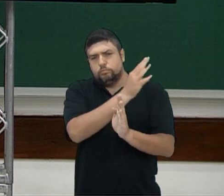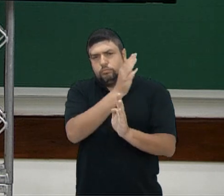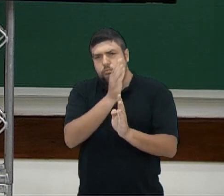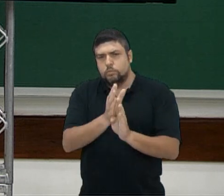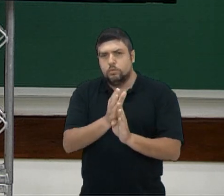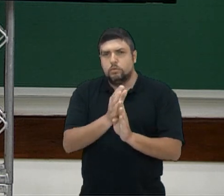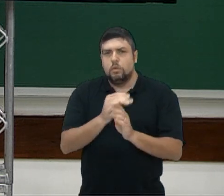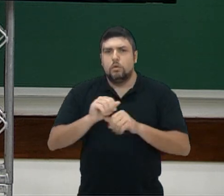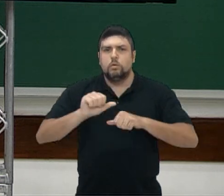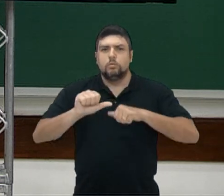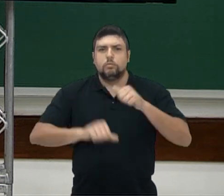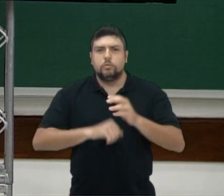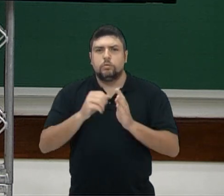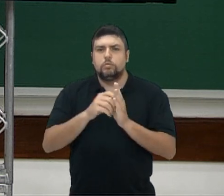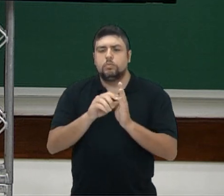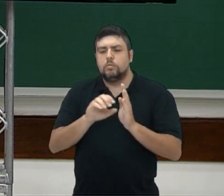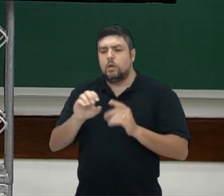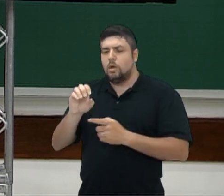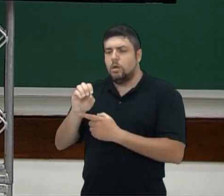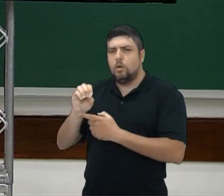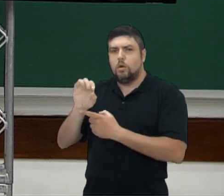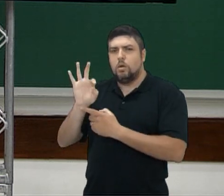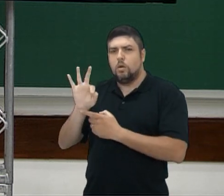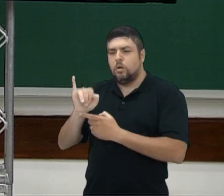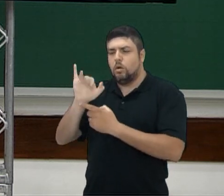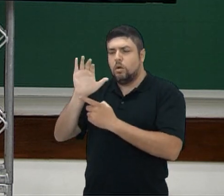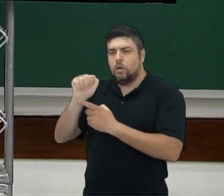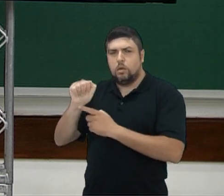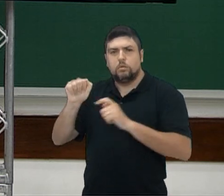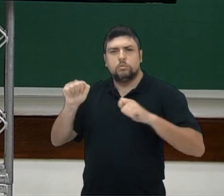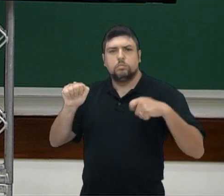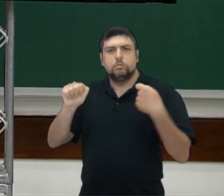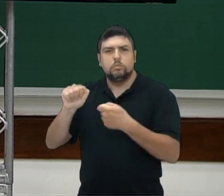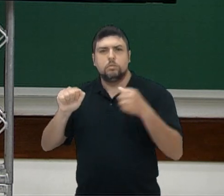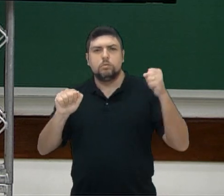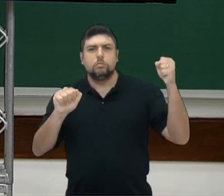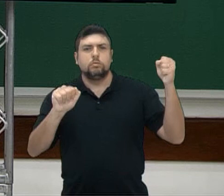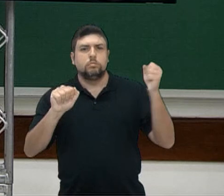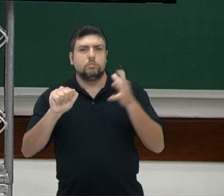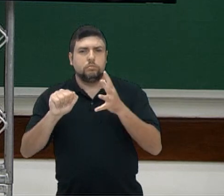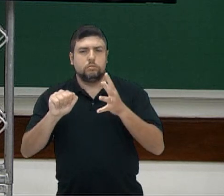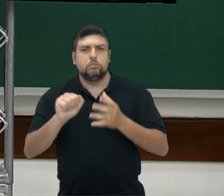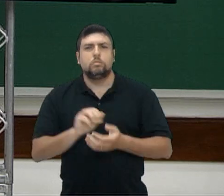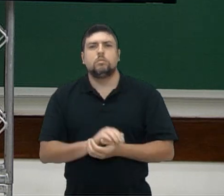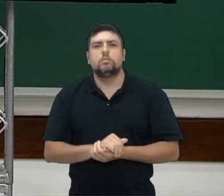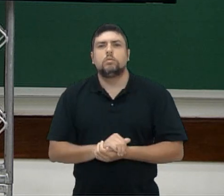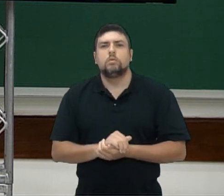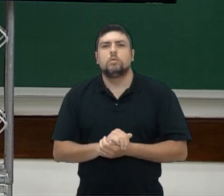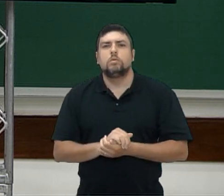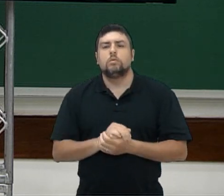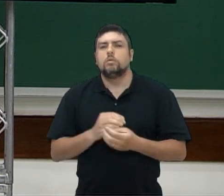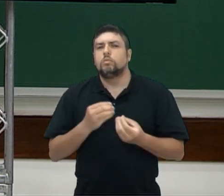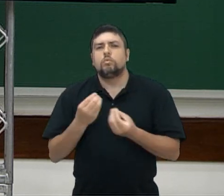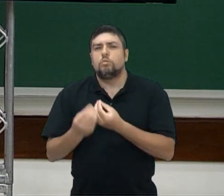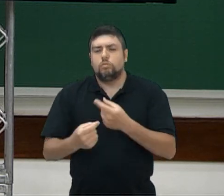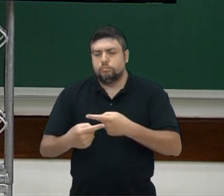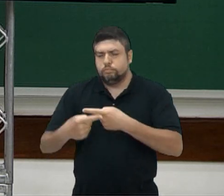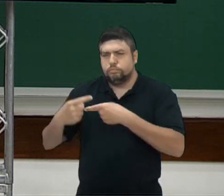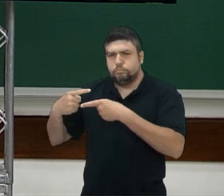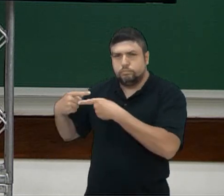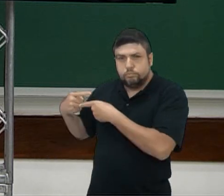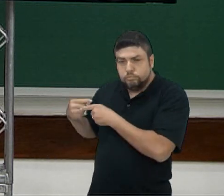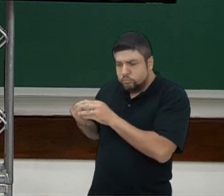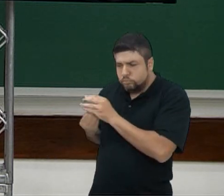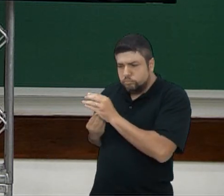da óptica. Então, vamos lá compreender um pouco como que foi essa evolução. Então,